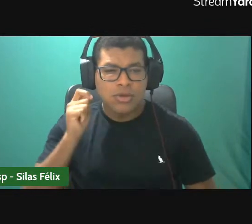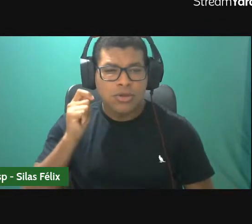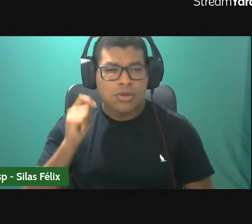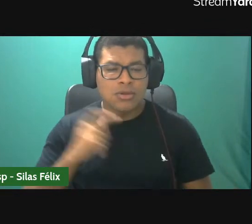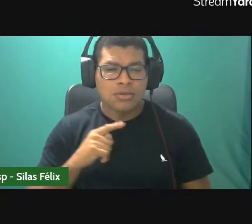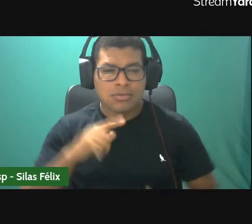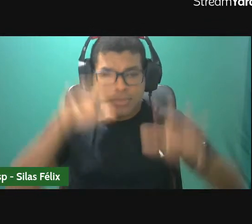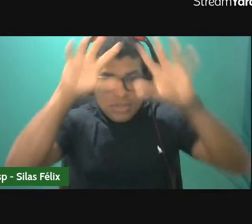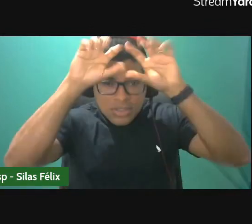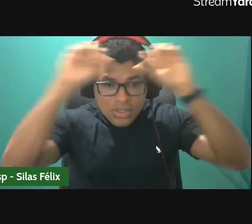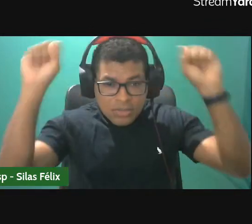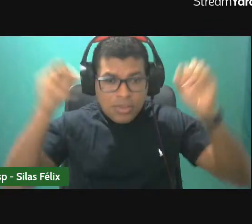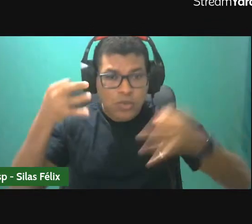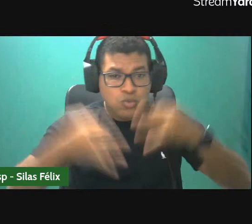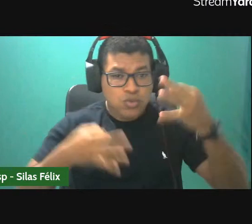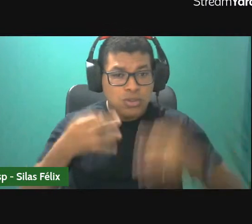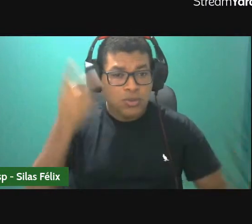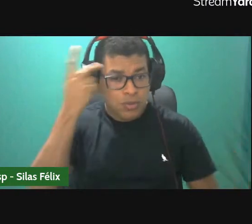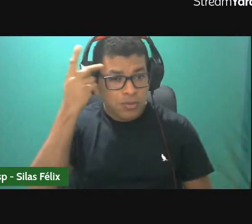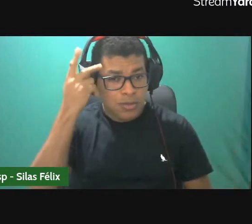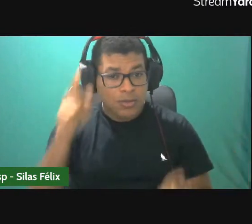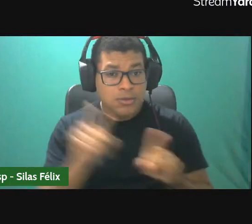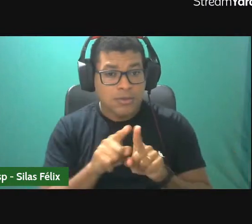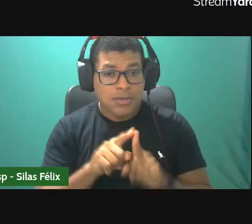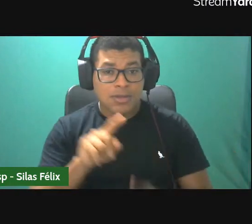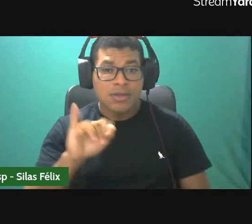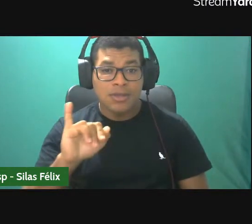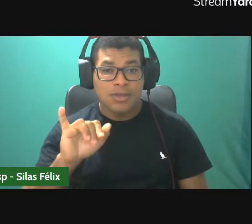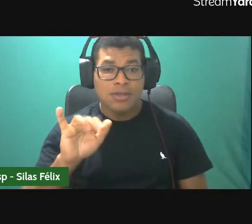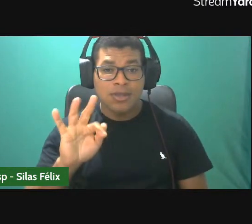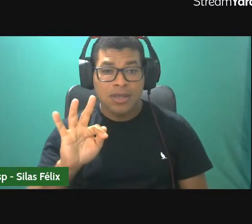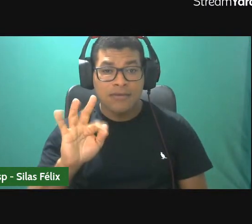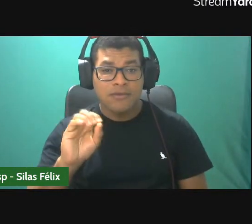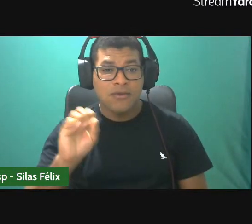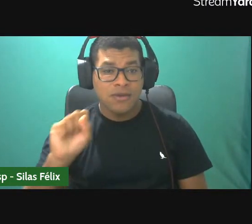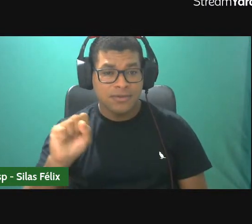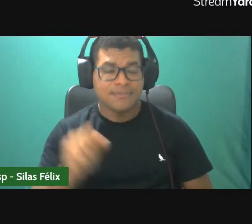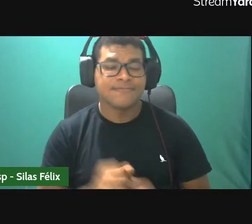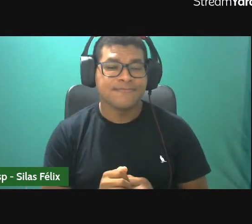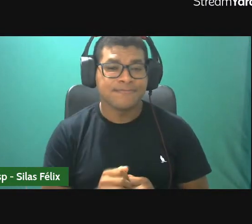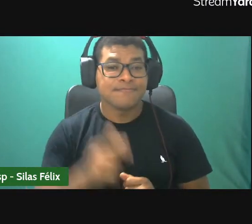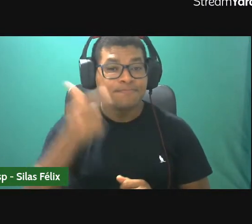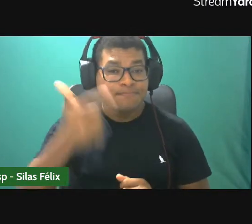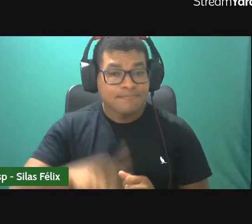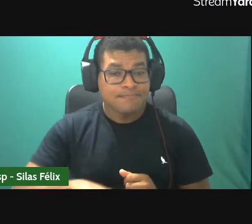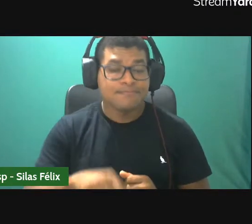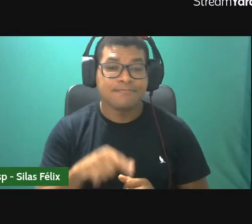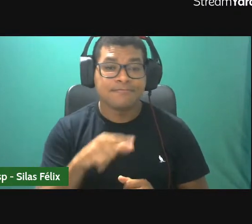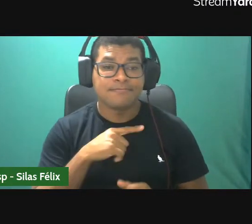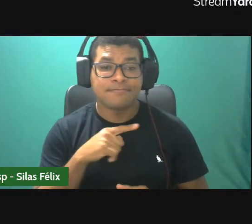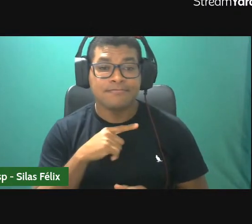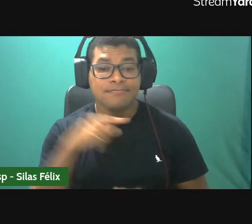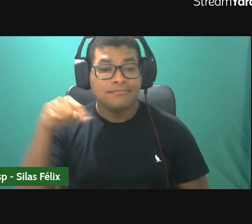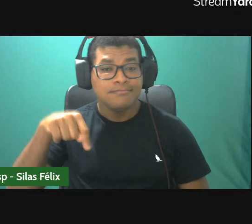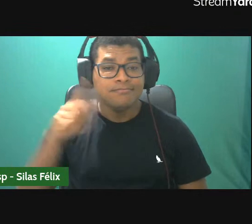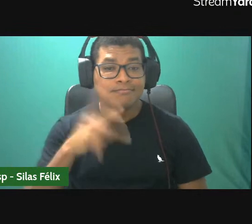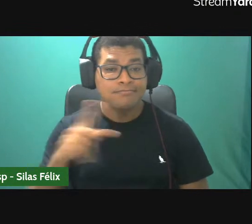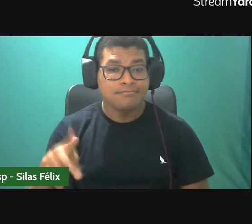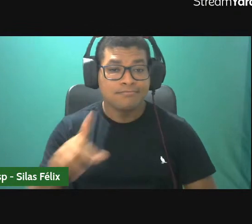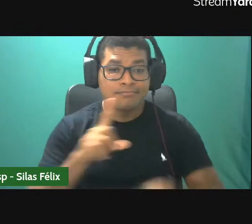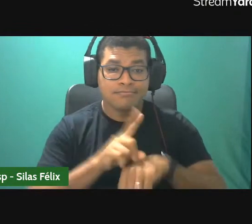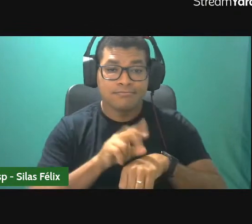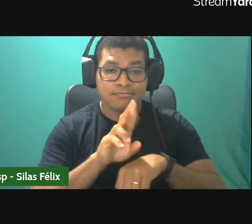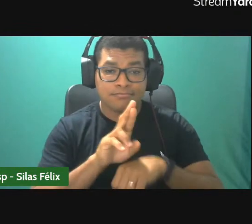da IOFOS. Também contaremos com a presença do professor Dr. Igor